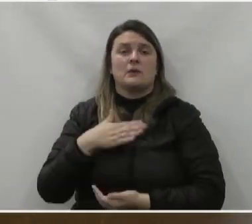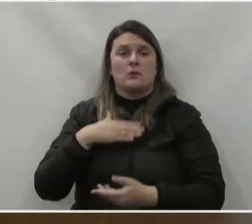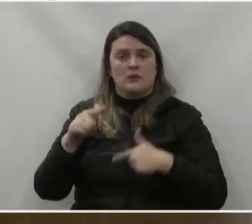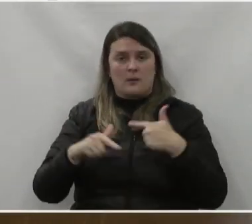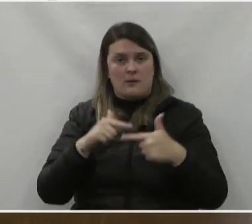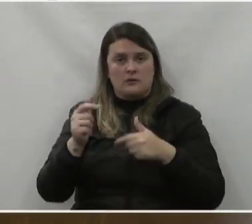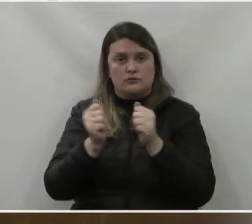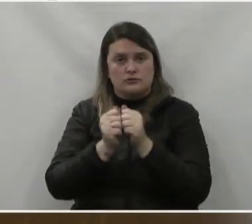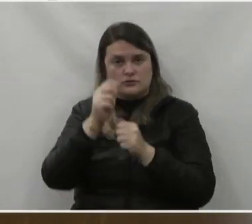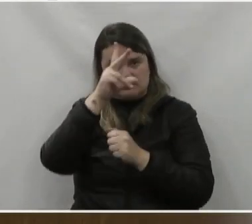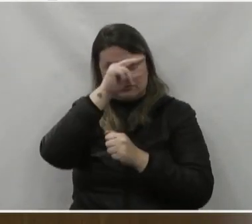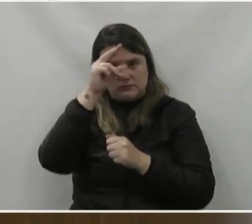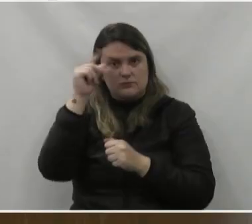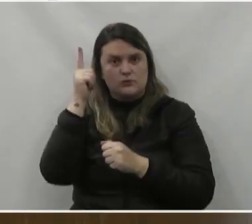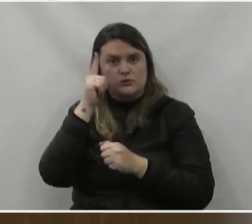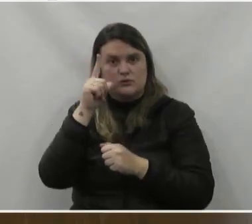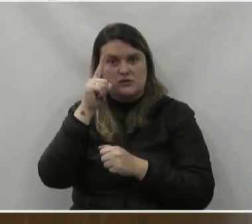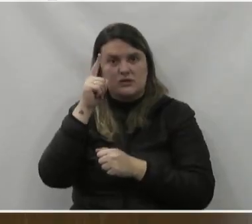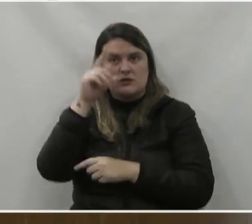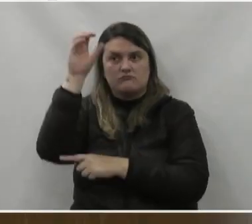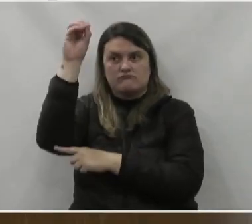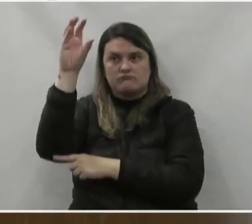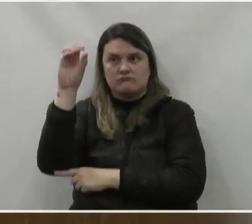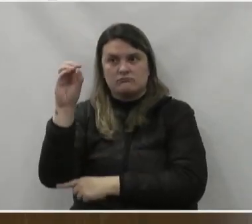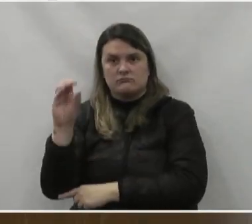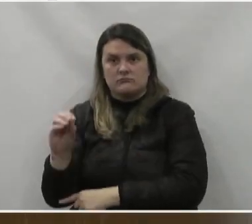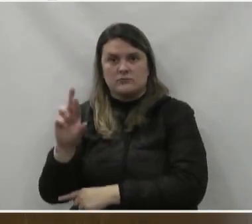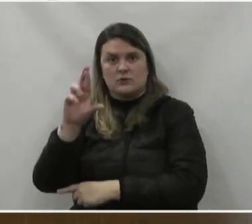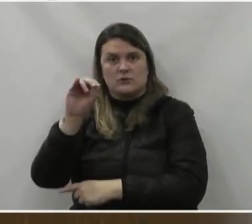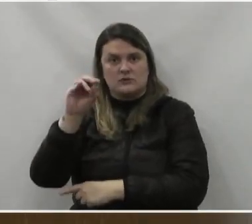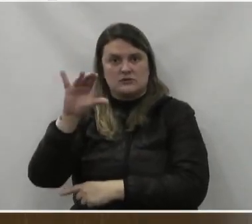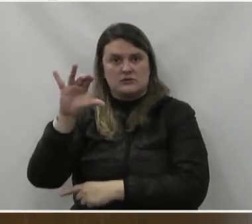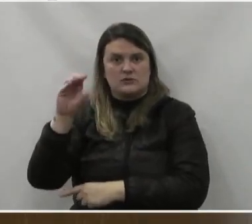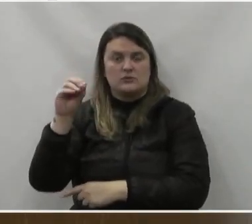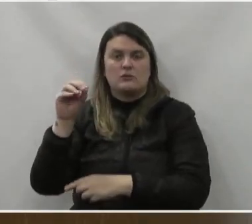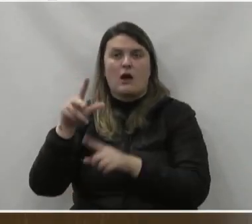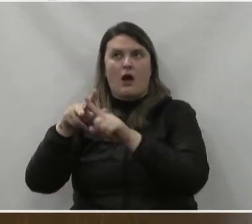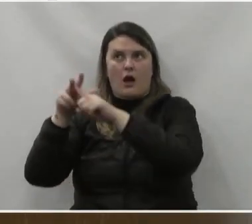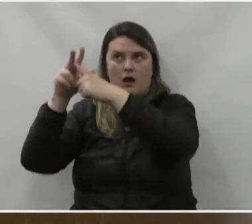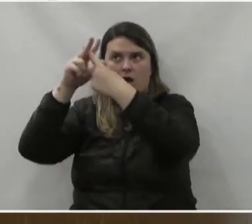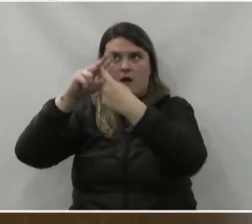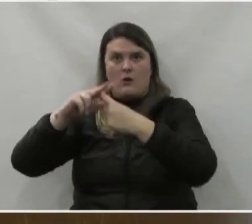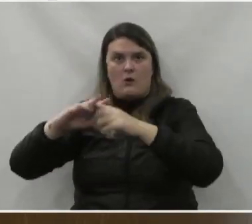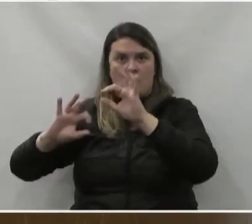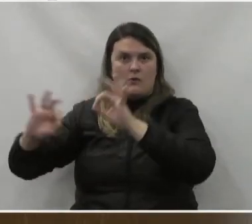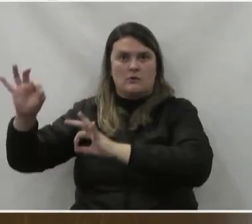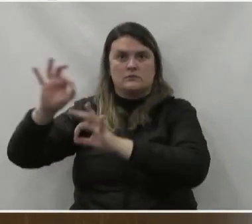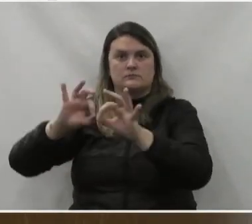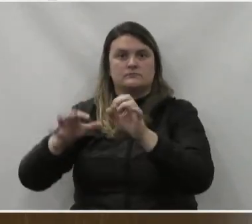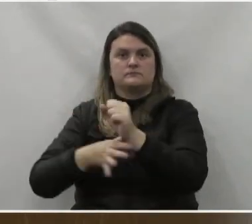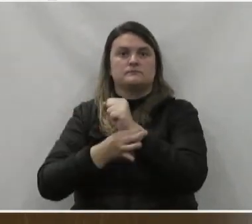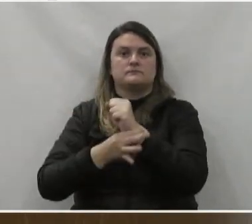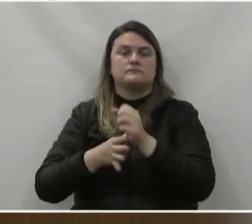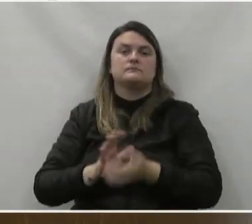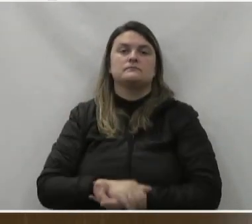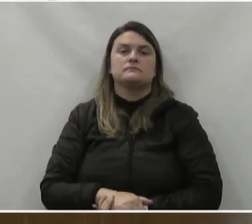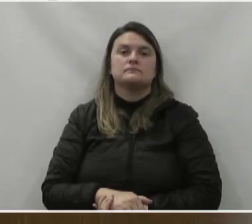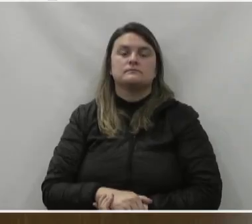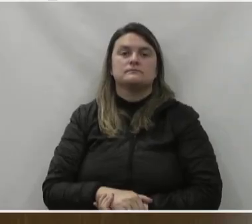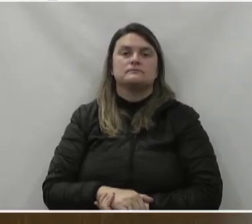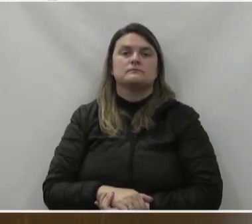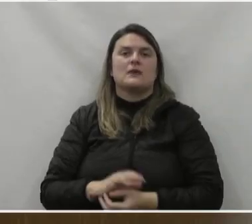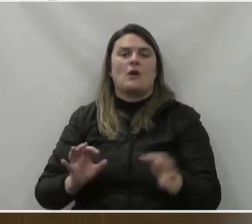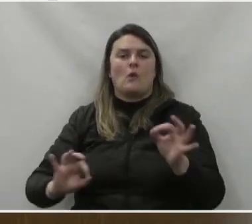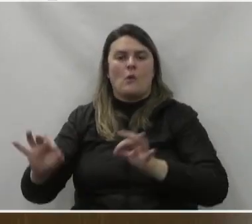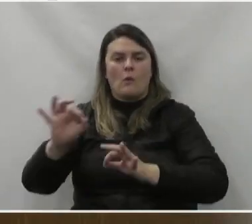com o Executivo, conseguimos ali o semáforo no bairro do Rocio, que era um caos ali, ninguém se entendia, né, então trouxe organização e segurança no trânsito. Melhorias